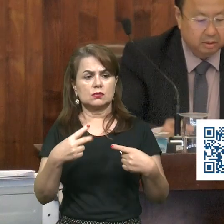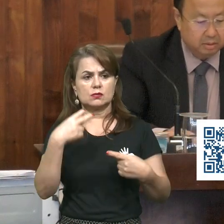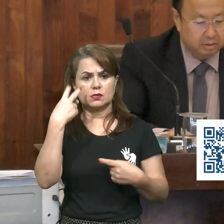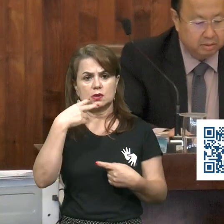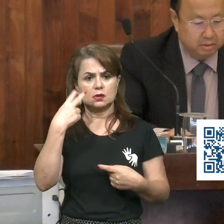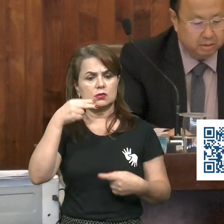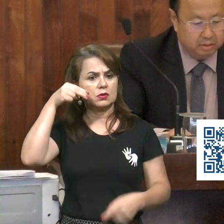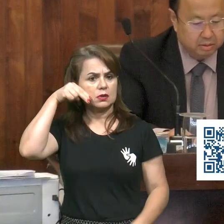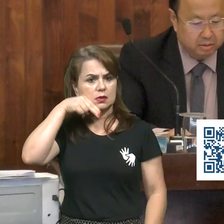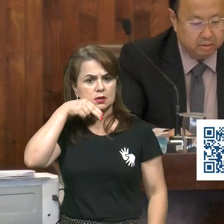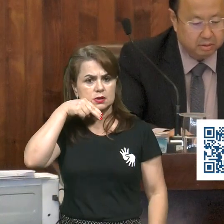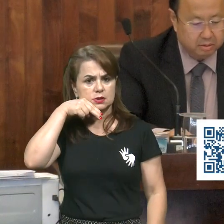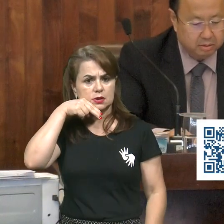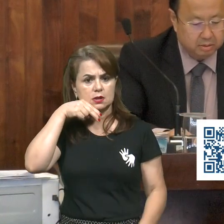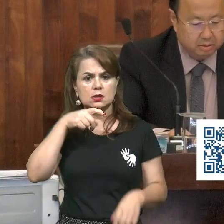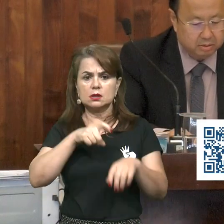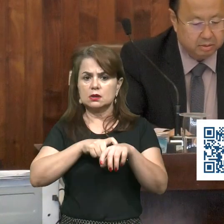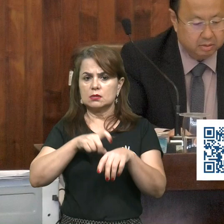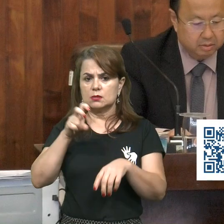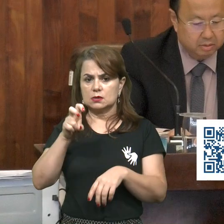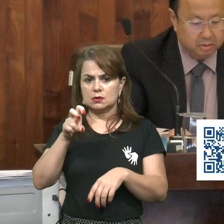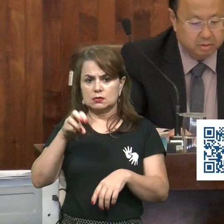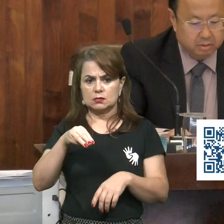Dr. Nechag, na forma regimental, dispõe de 5 minutos.